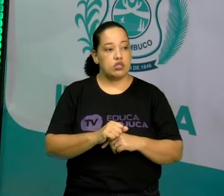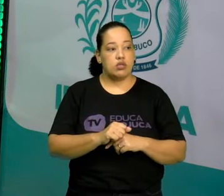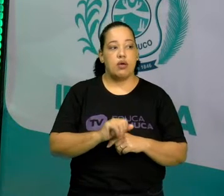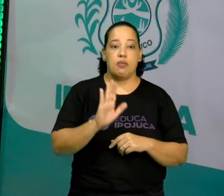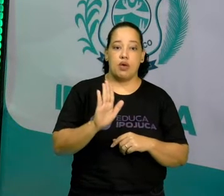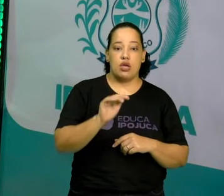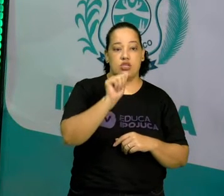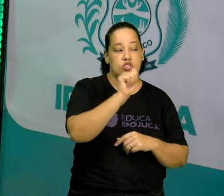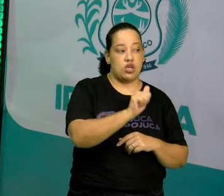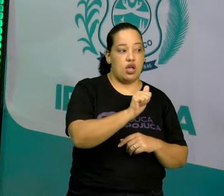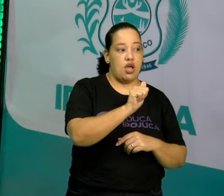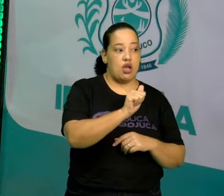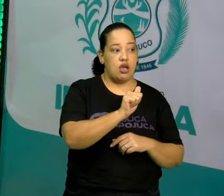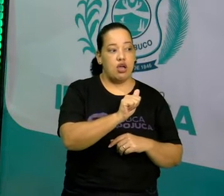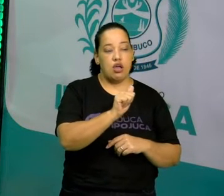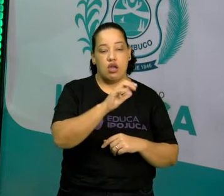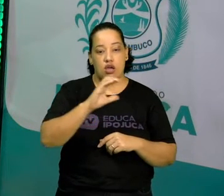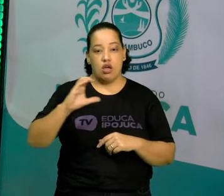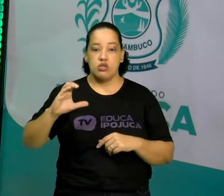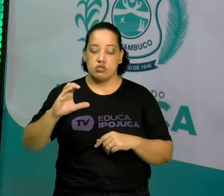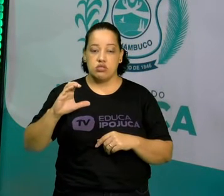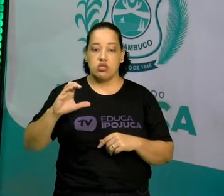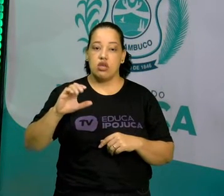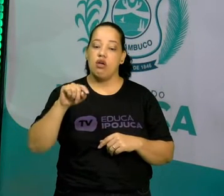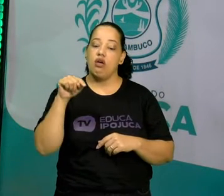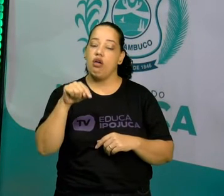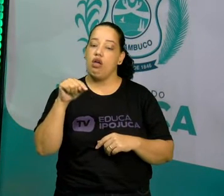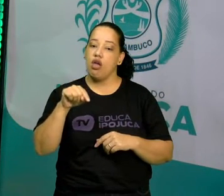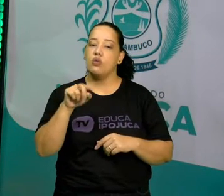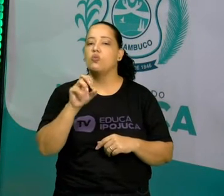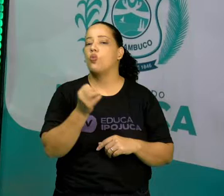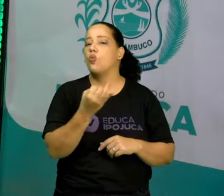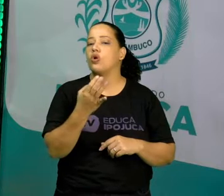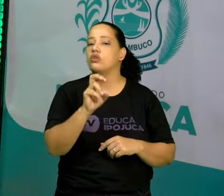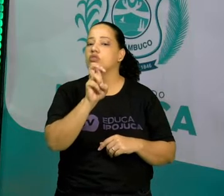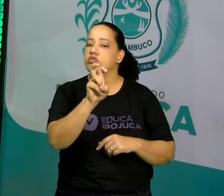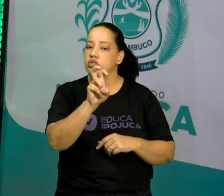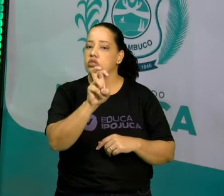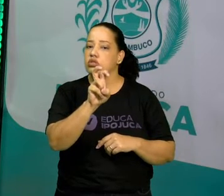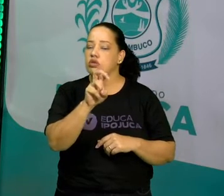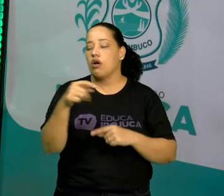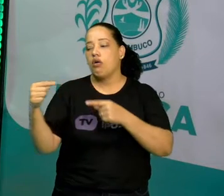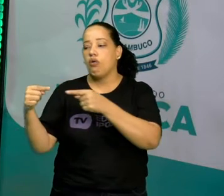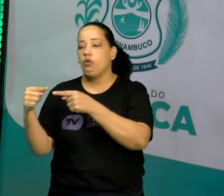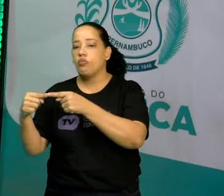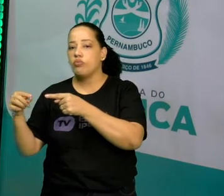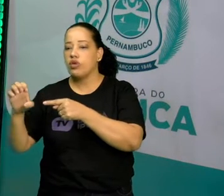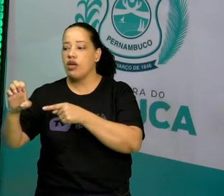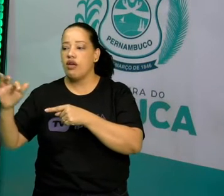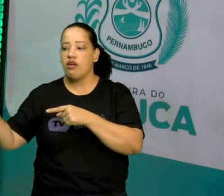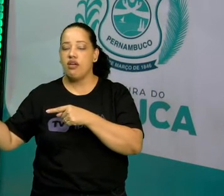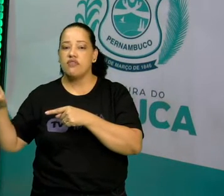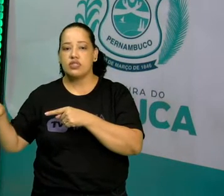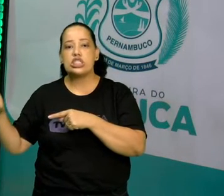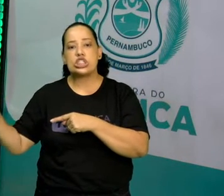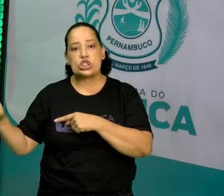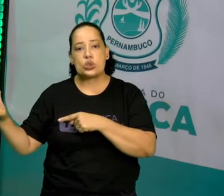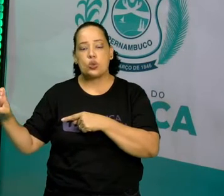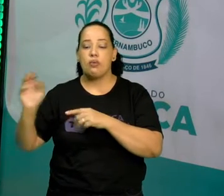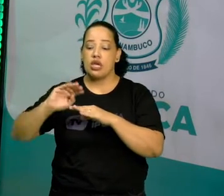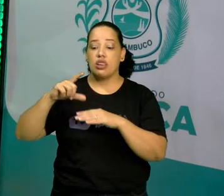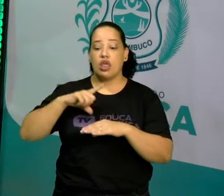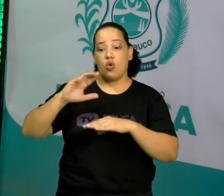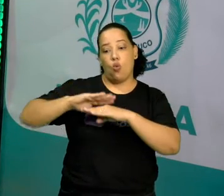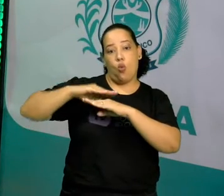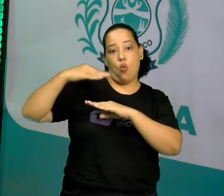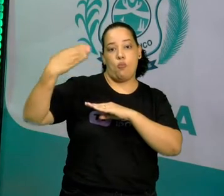AC mede 5, é congruente a EF, também mede 5. E há um ângulo oposto a esse